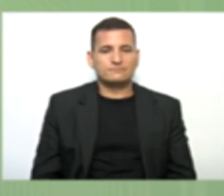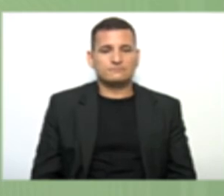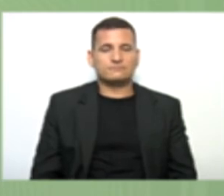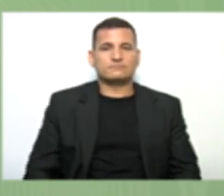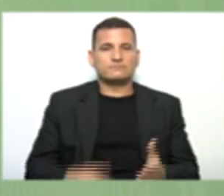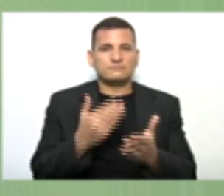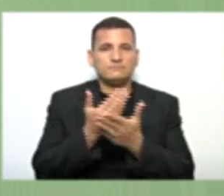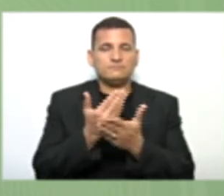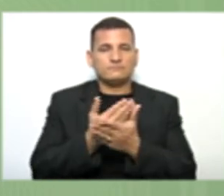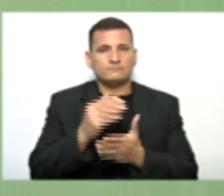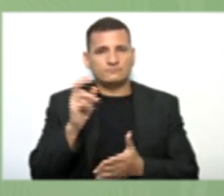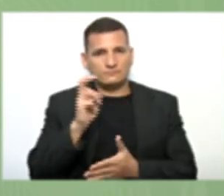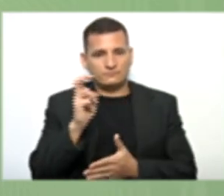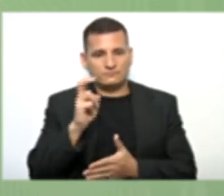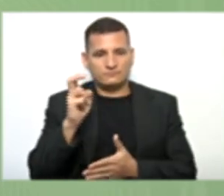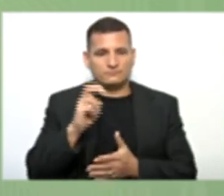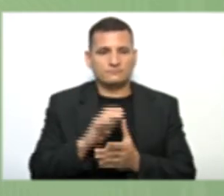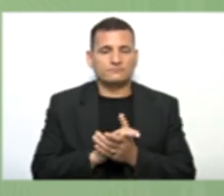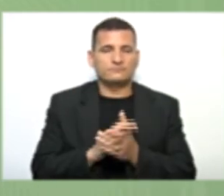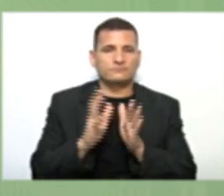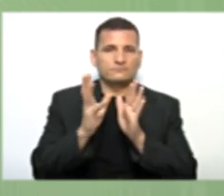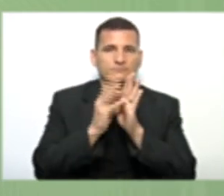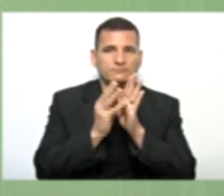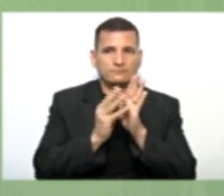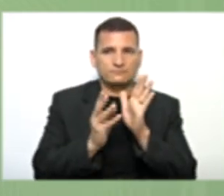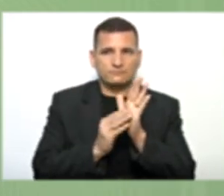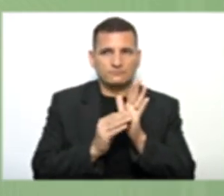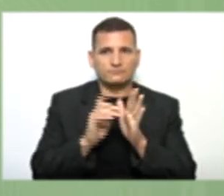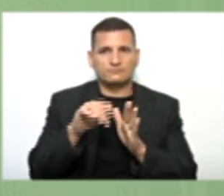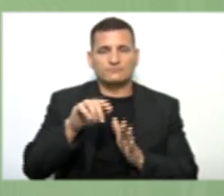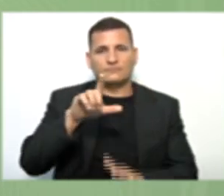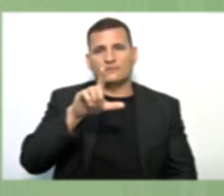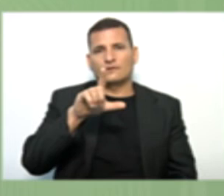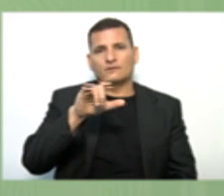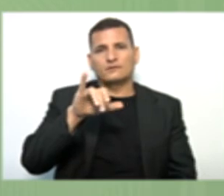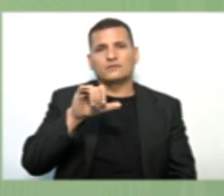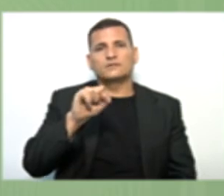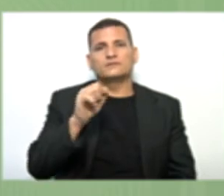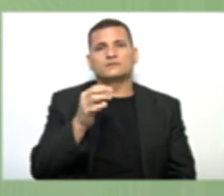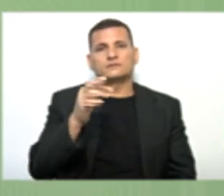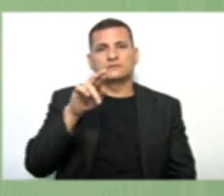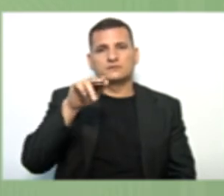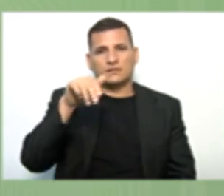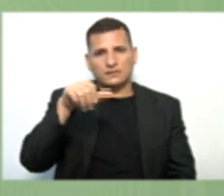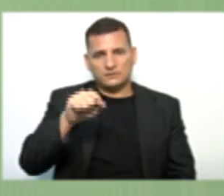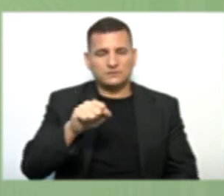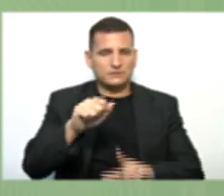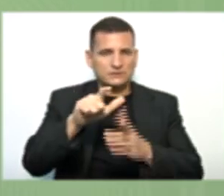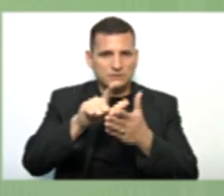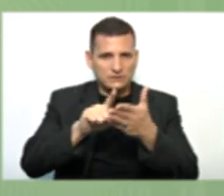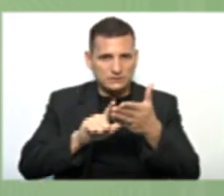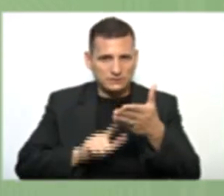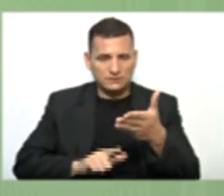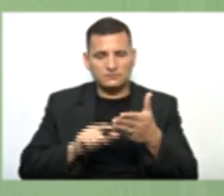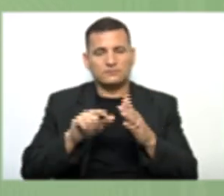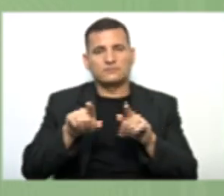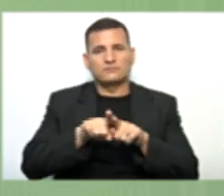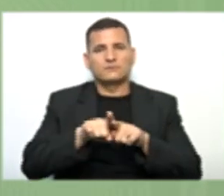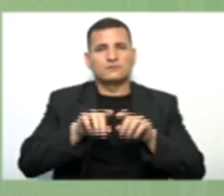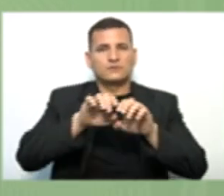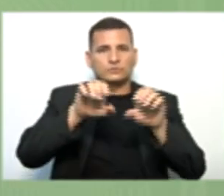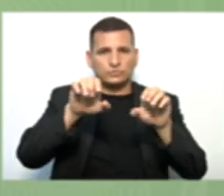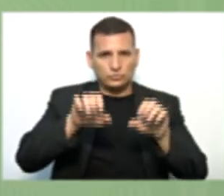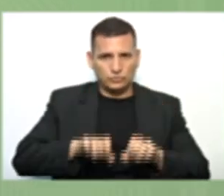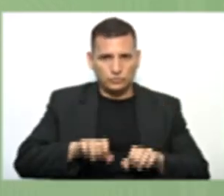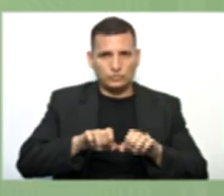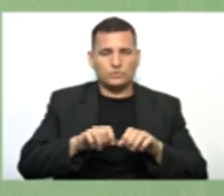Aula 5, conteúdo utilizando listas e estrutura de repetições. Vejam bem que nós vamos usar